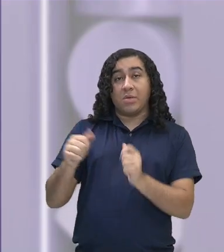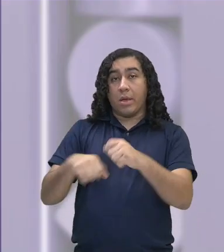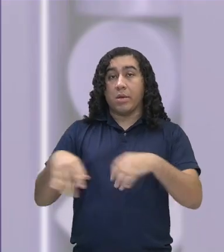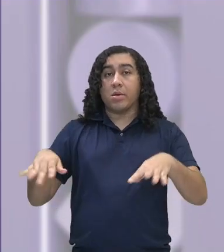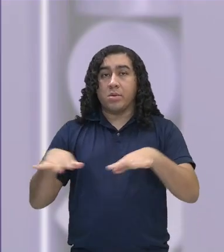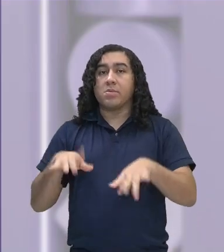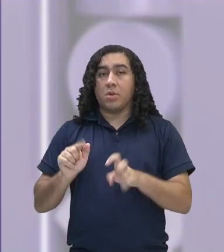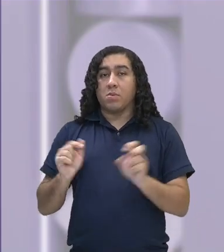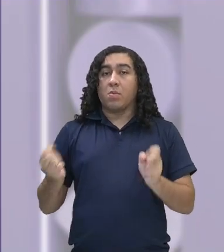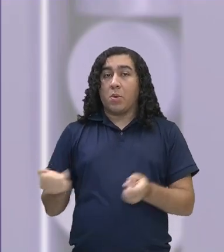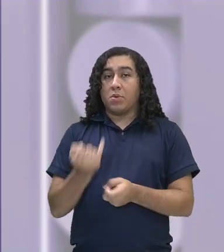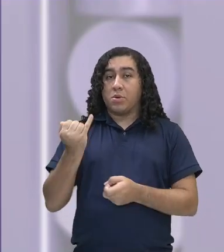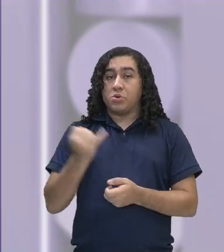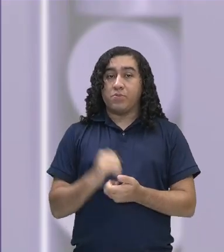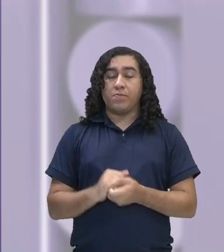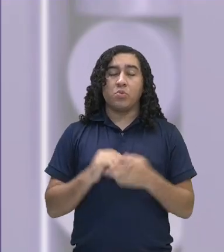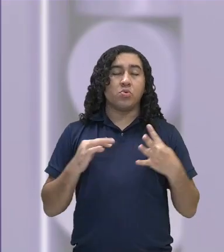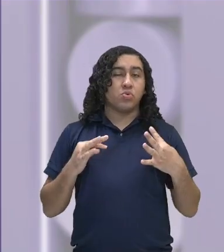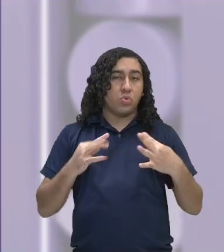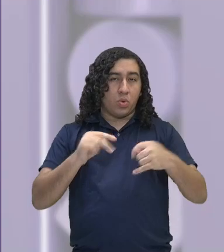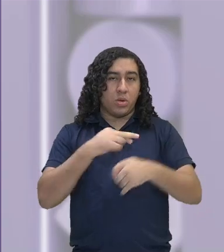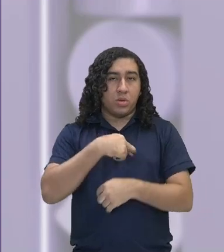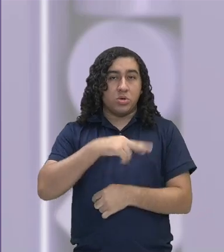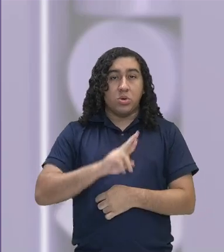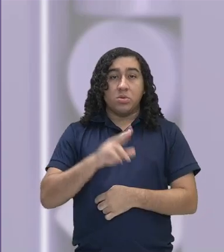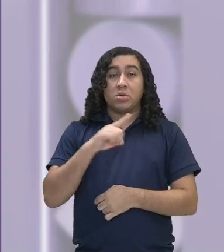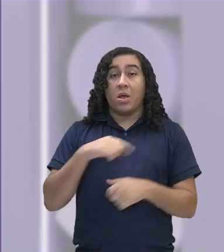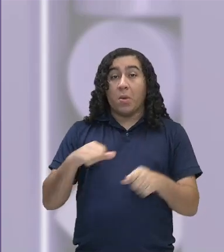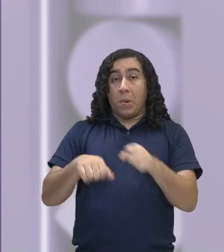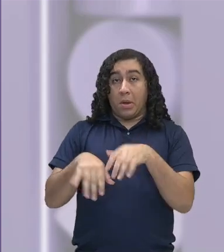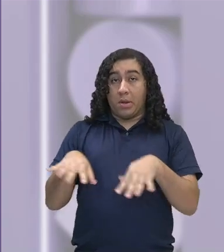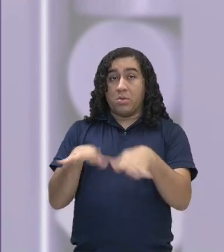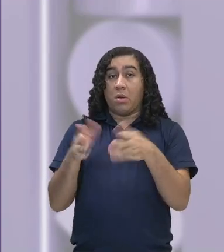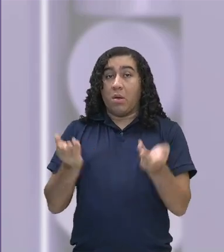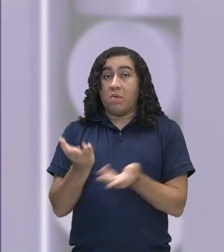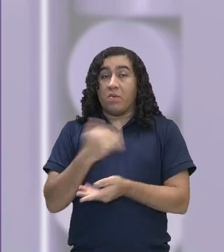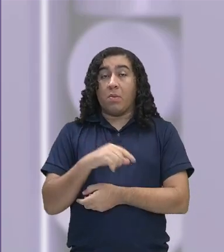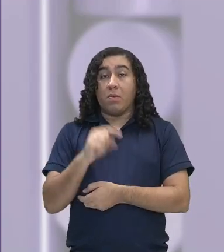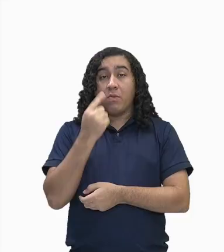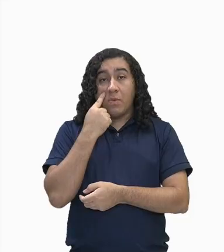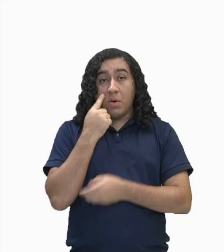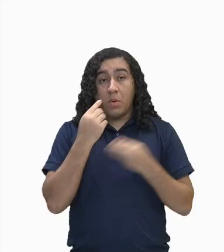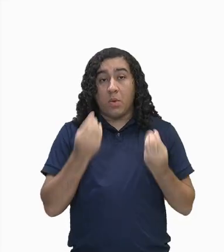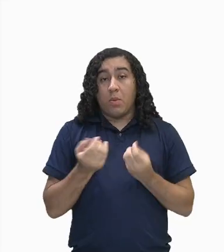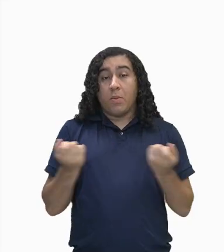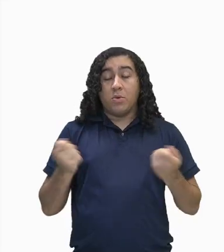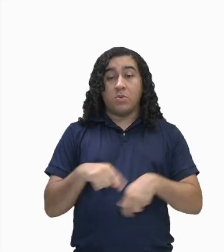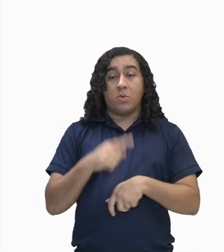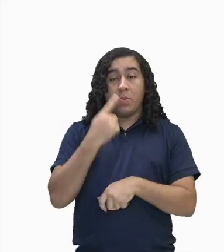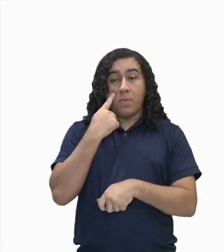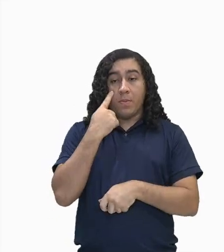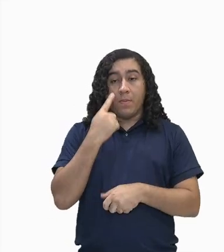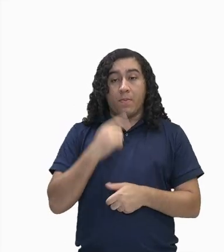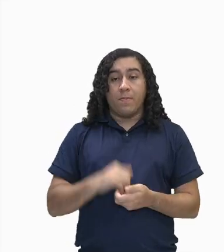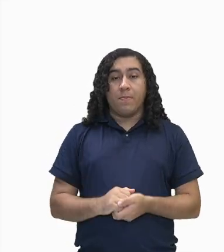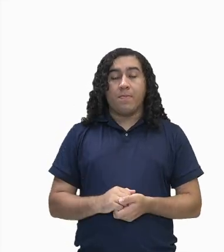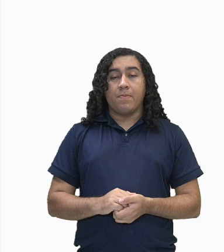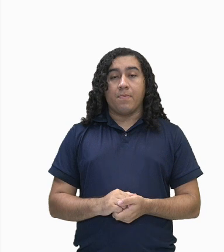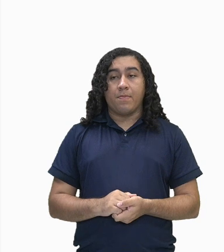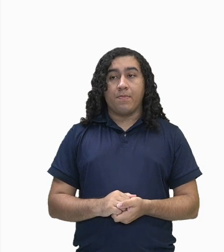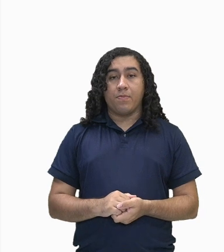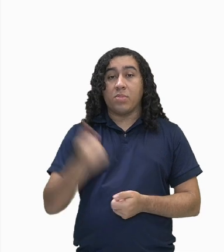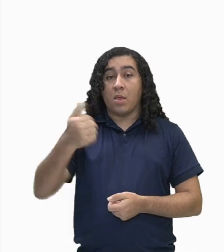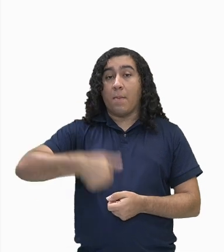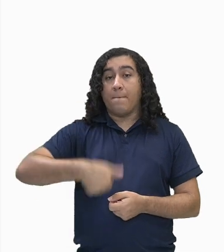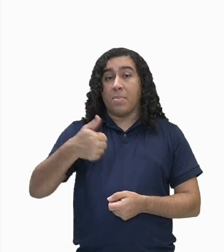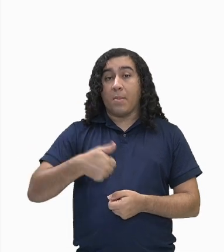muito importante. Toda religião tem uma espécie de rito. E vamos ver como podem ser os ritos religiosos. Vamos lá? Em primeiro